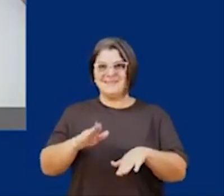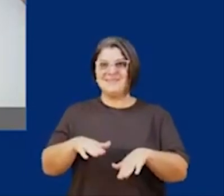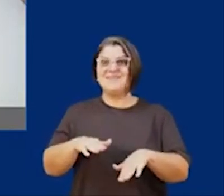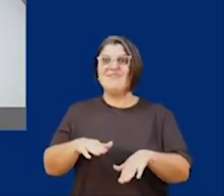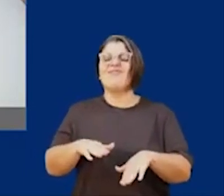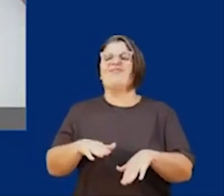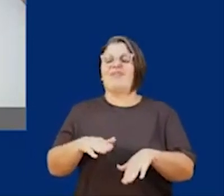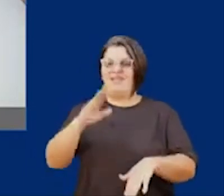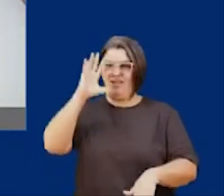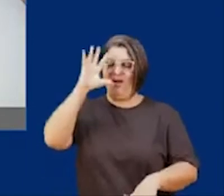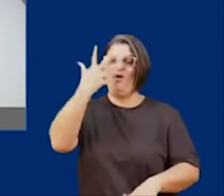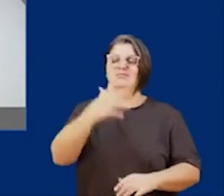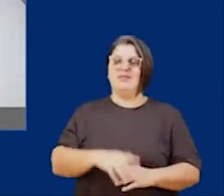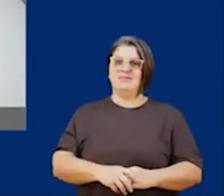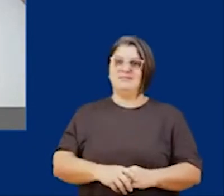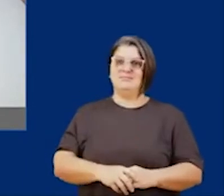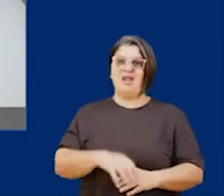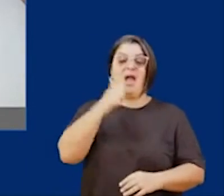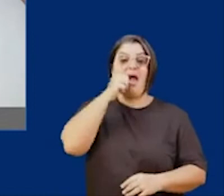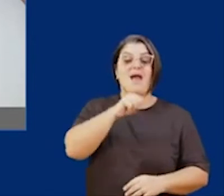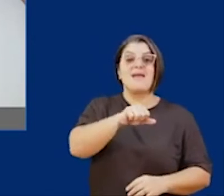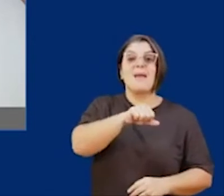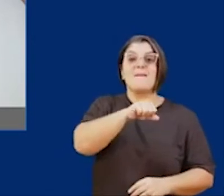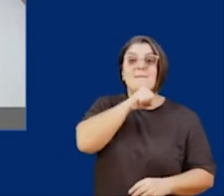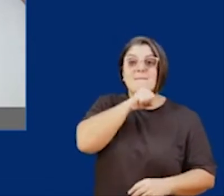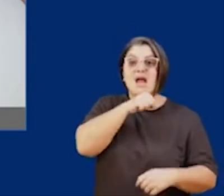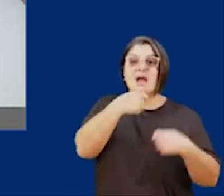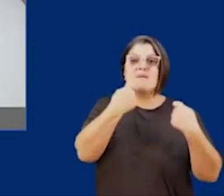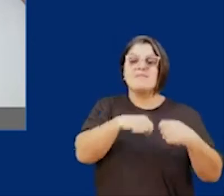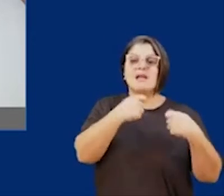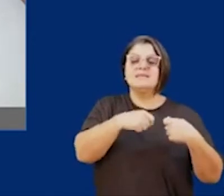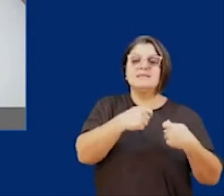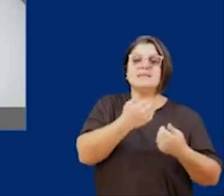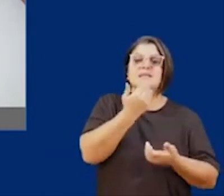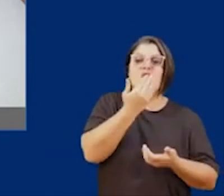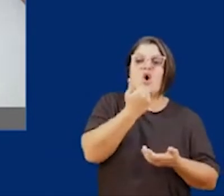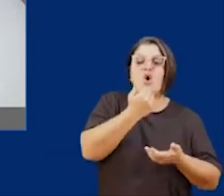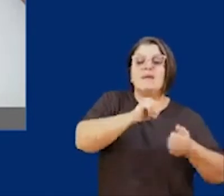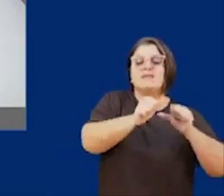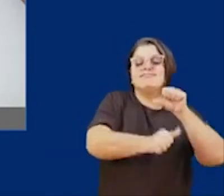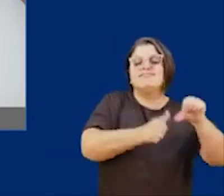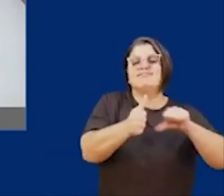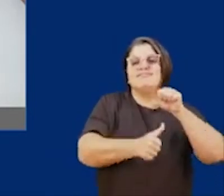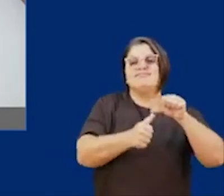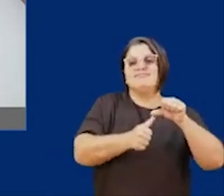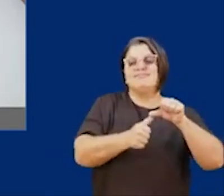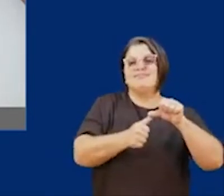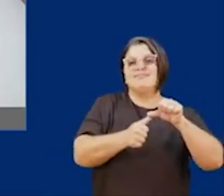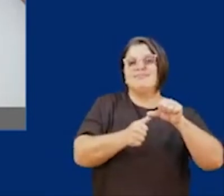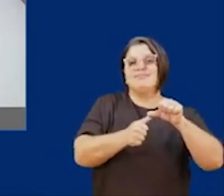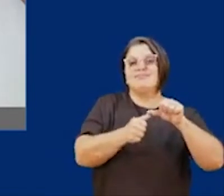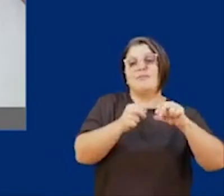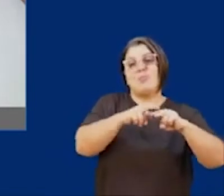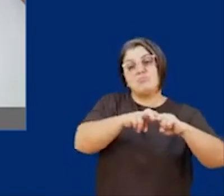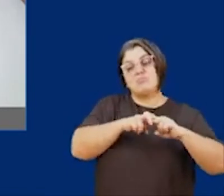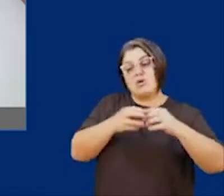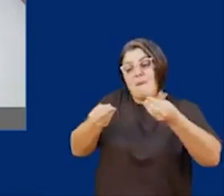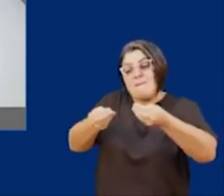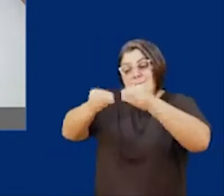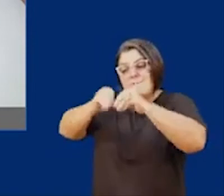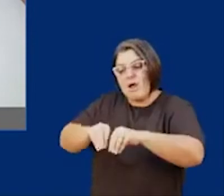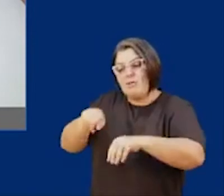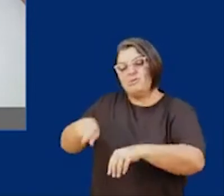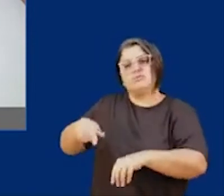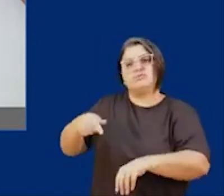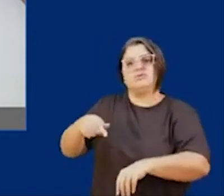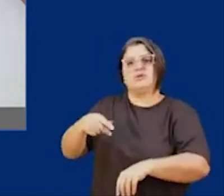dela para garantir que esse leite não traga elementos que prejudiquem a criança. E aí isso precisa de acompanhamento de profissional de saúde, acompanhamento